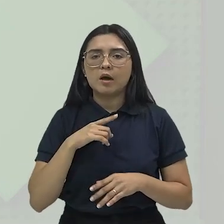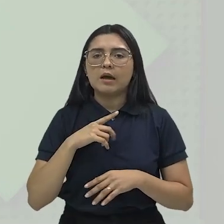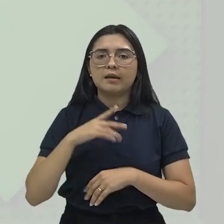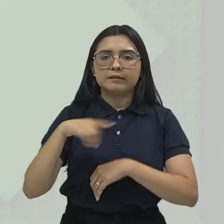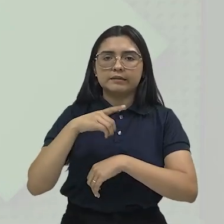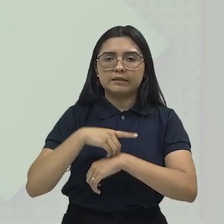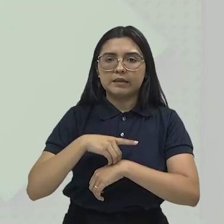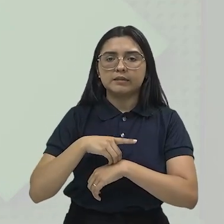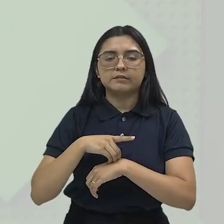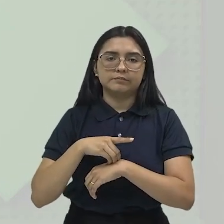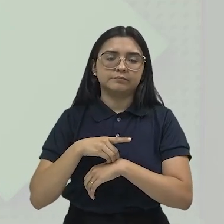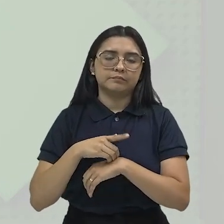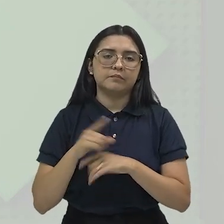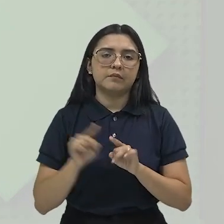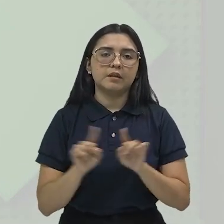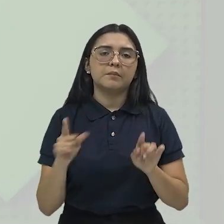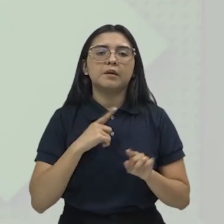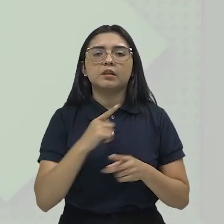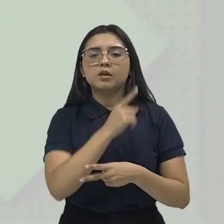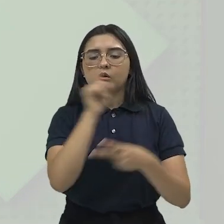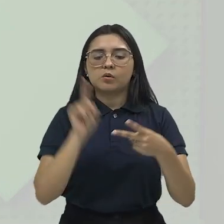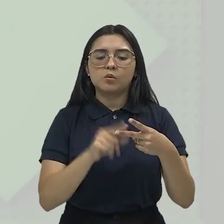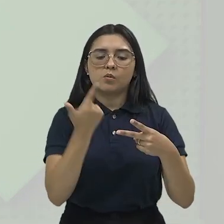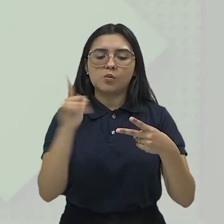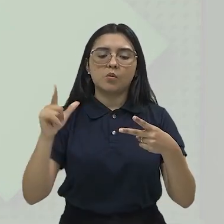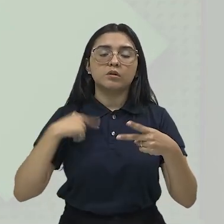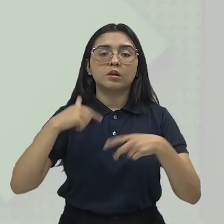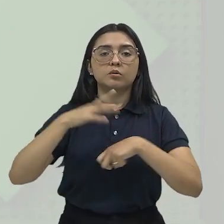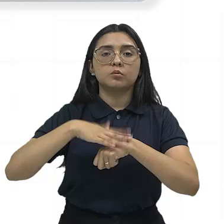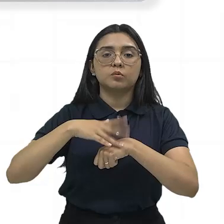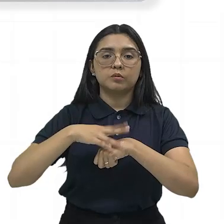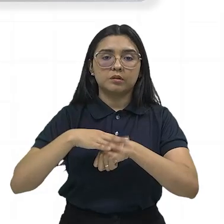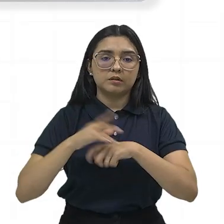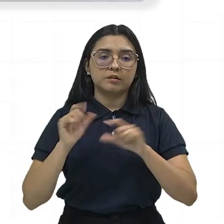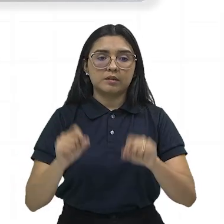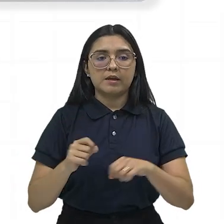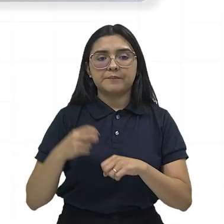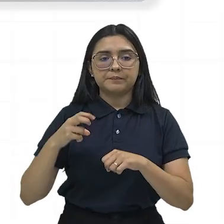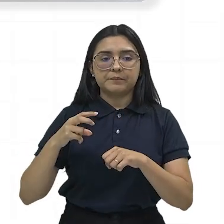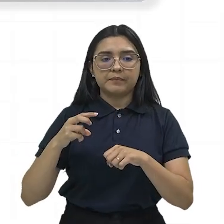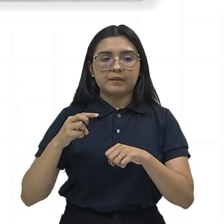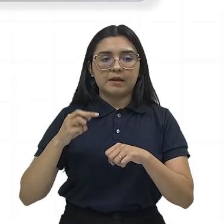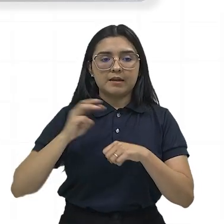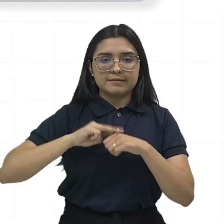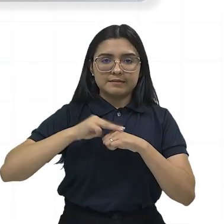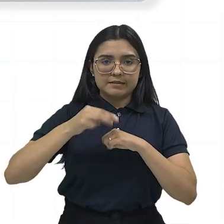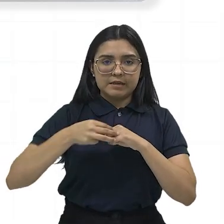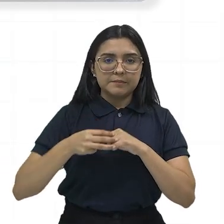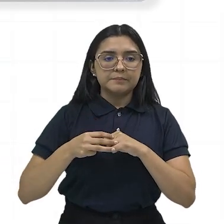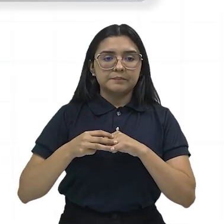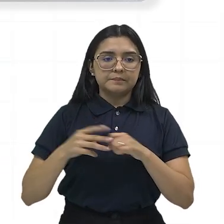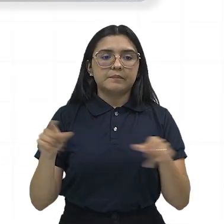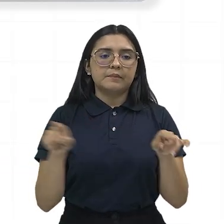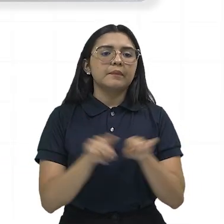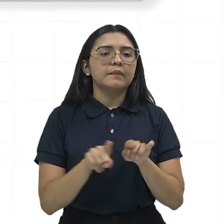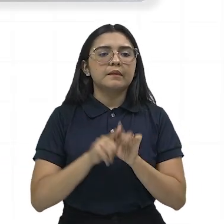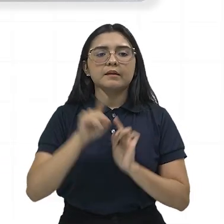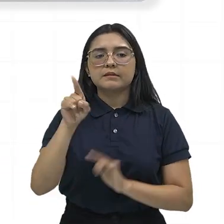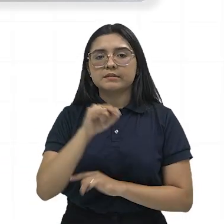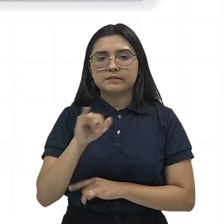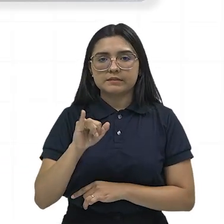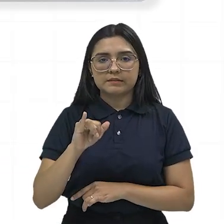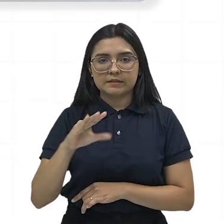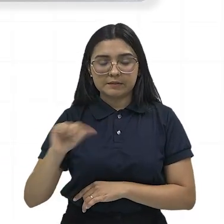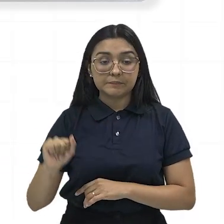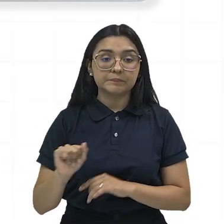pelo mosquito Aedes aegypti, a gente tem outra doença que é a Zika, né? Também conhecida aí